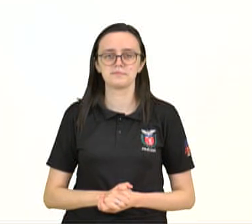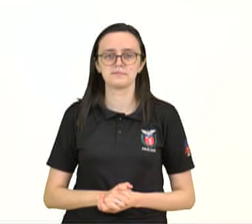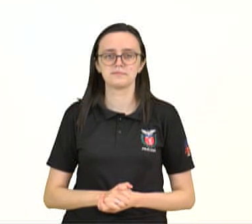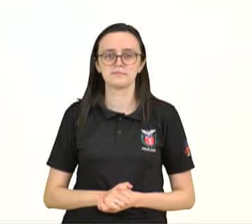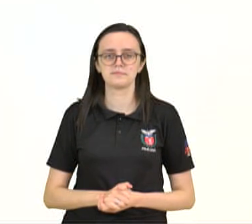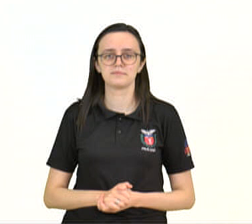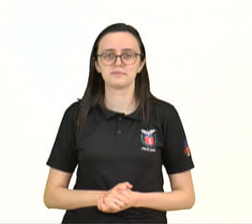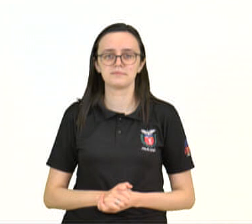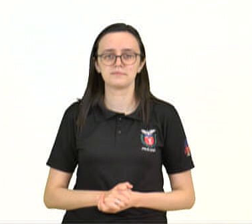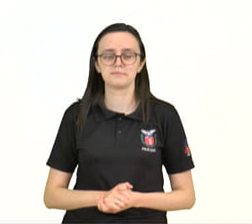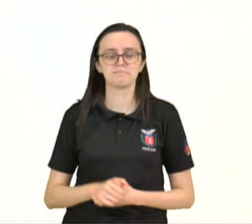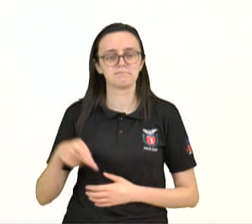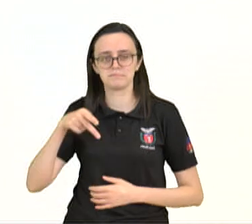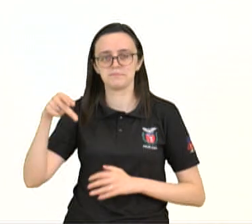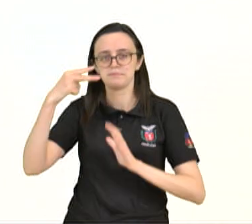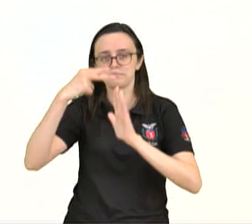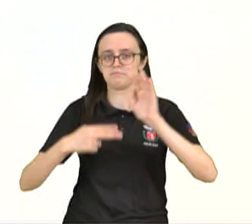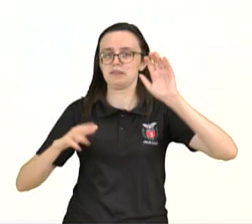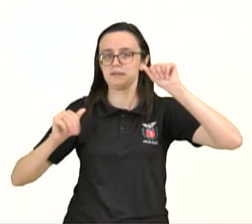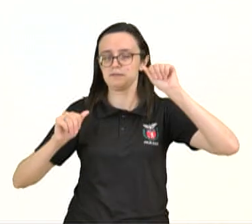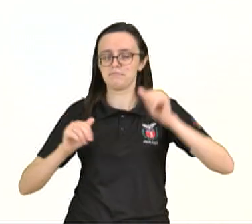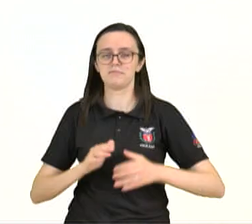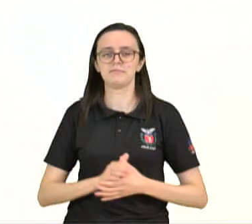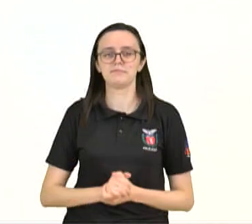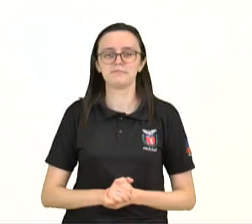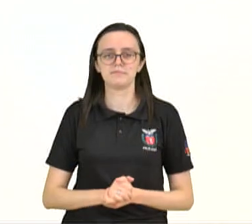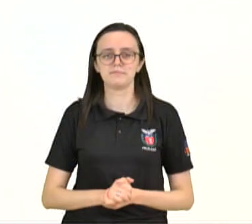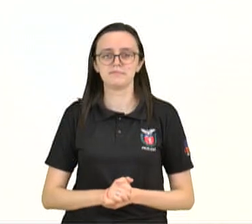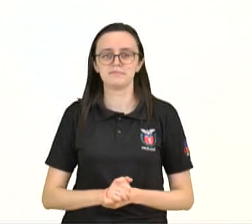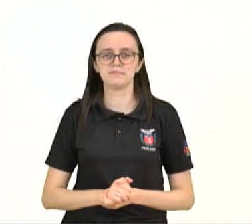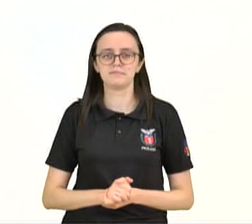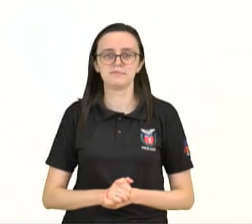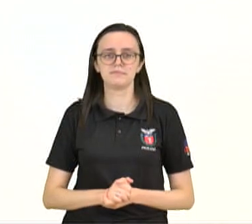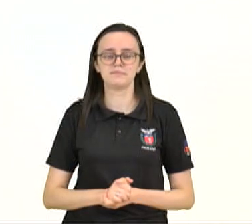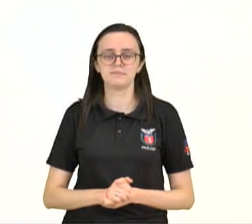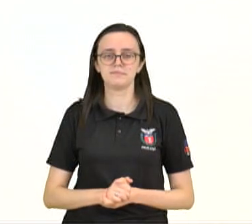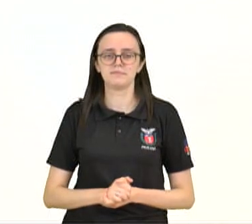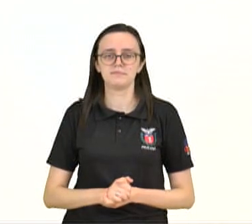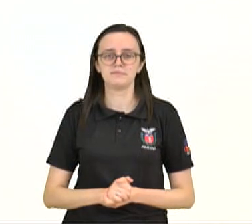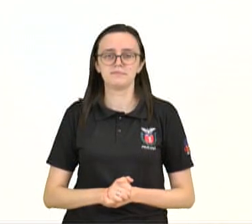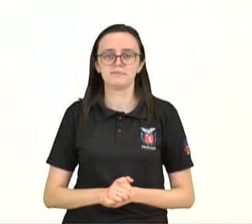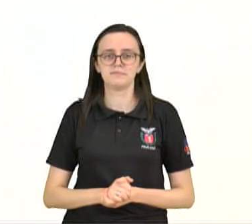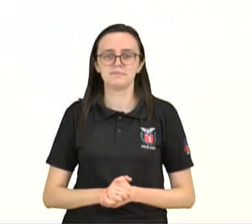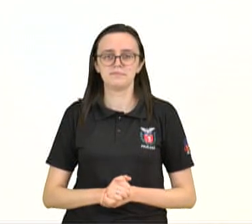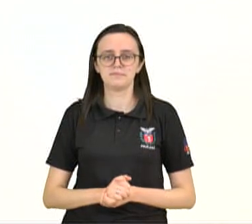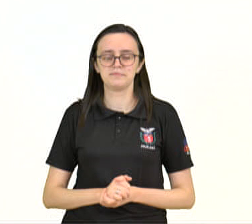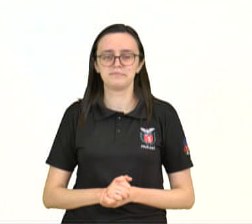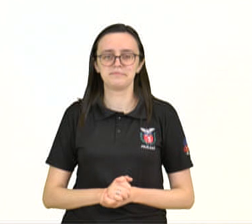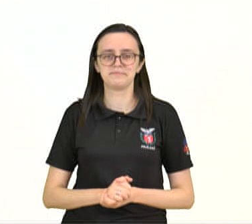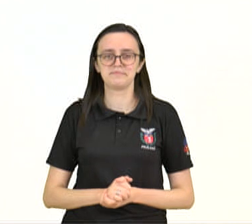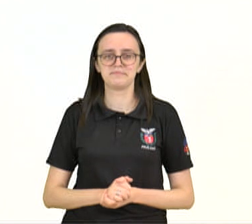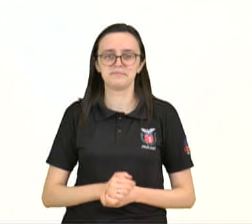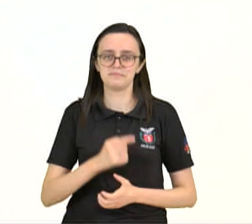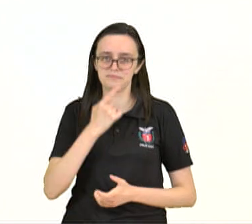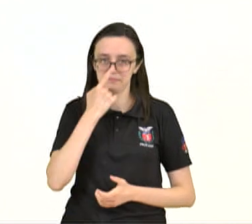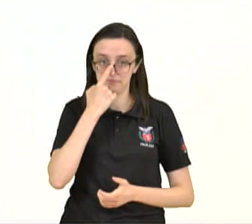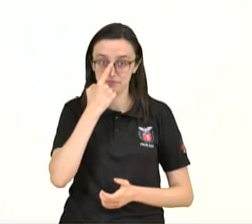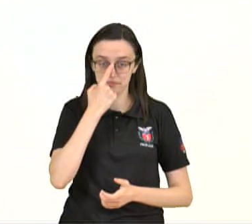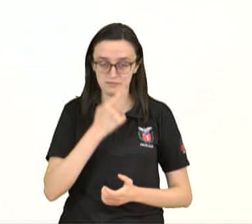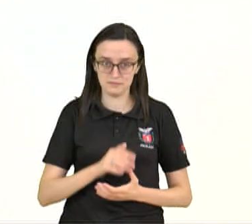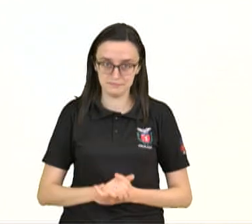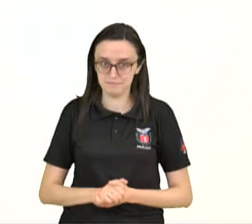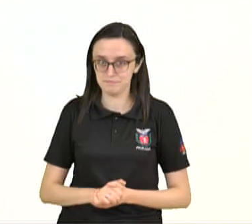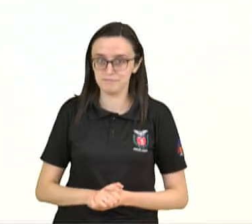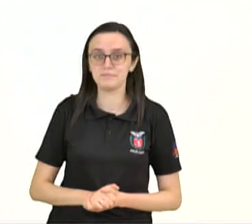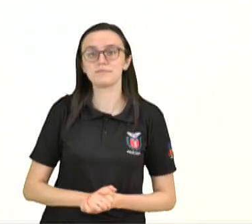sueño, estoy aburrida, ¿qué hora es? Tengo hambre, ya quiero salir, ¿a qué hora acaba la clase?